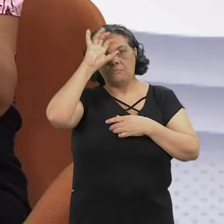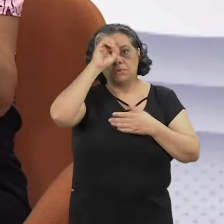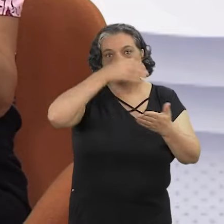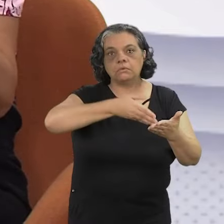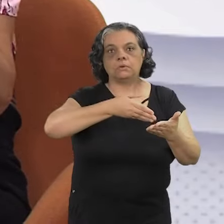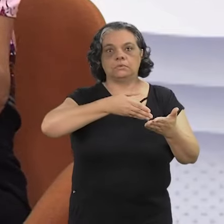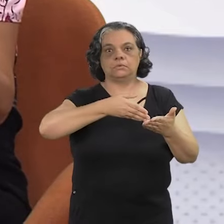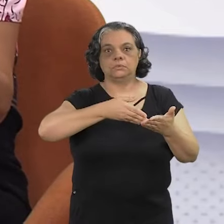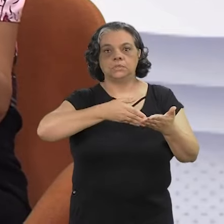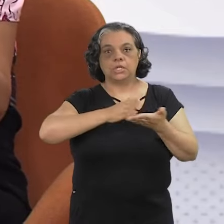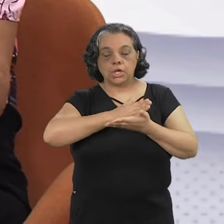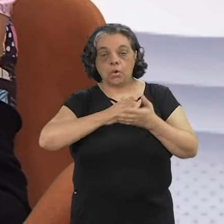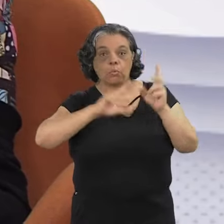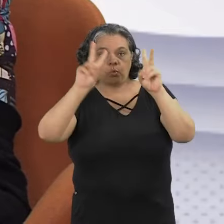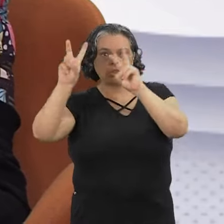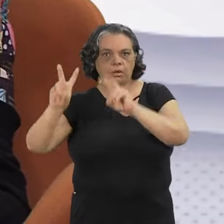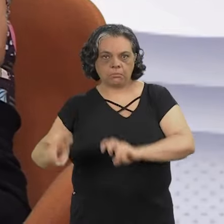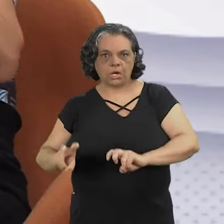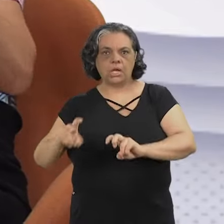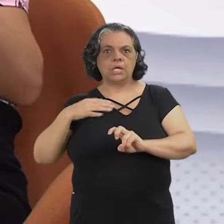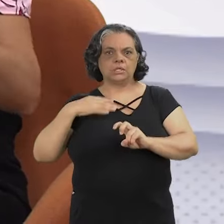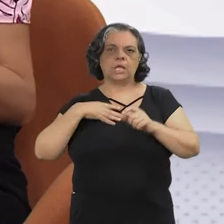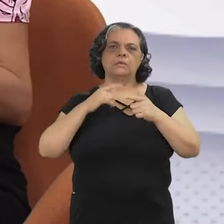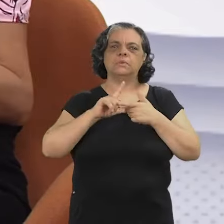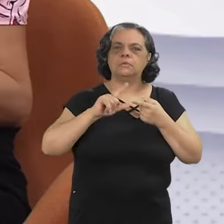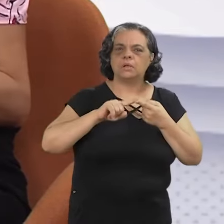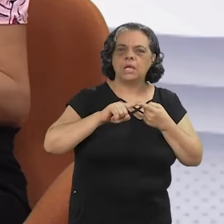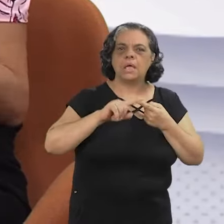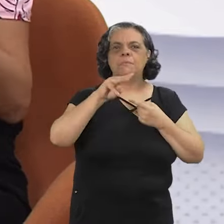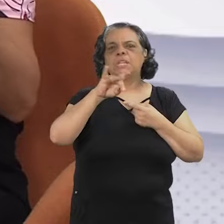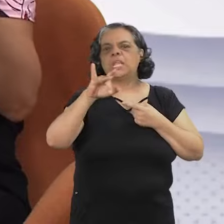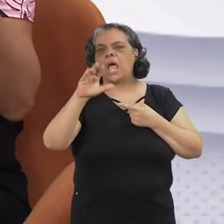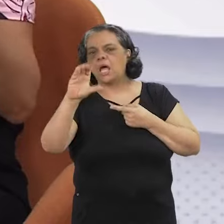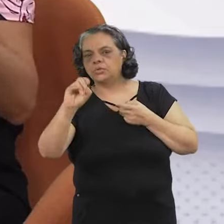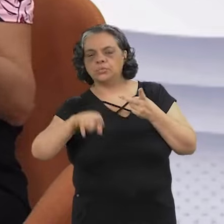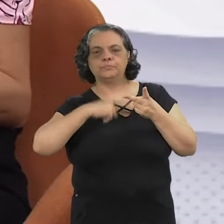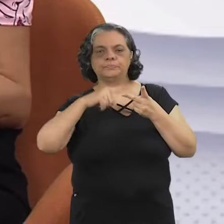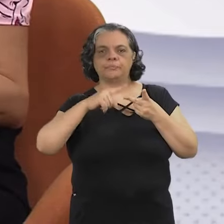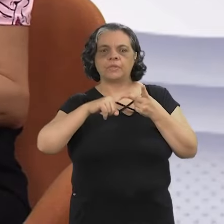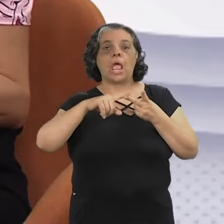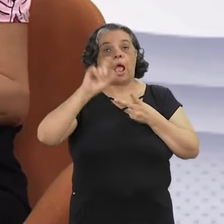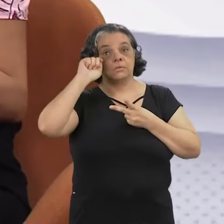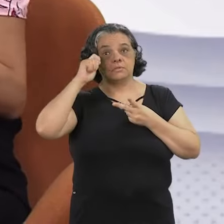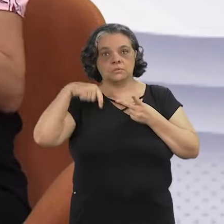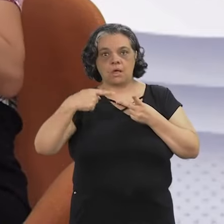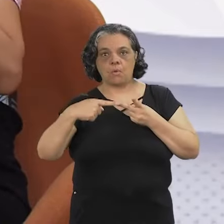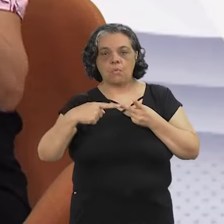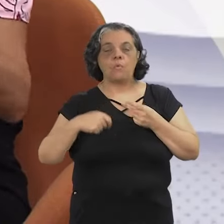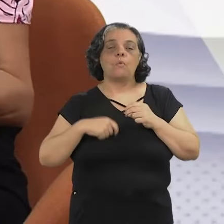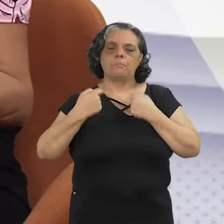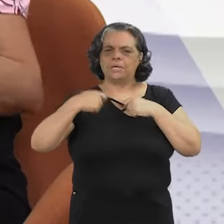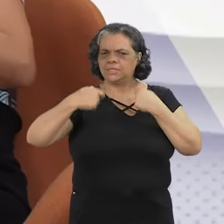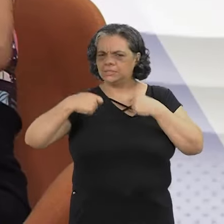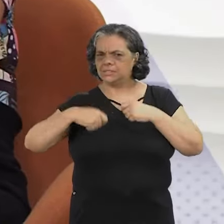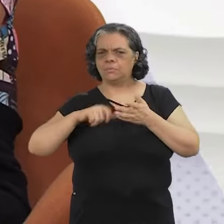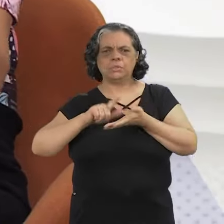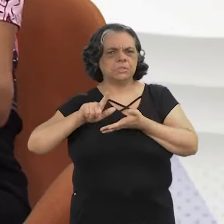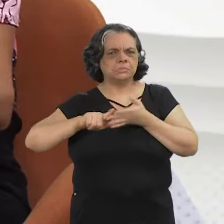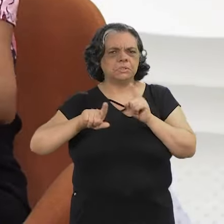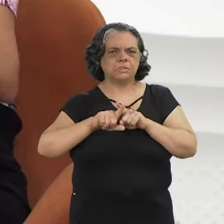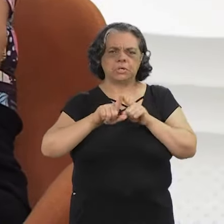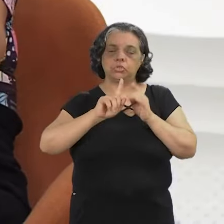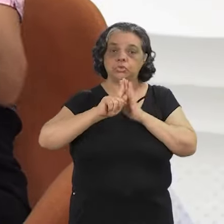em determinado tema Então ela já falou aqui de letramento midiático falou de letramento racial a gente precisa de letramento